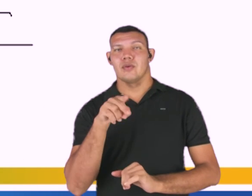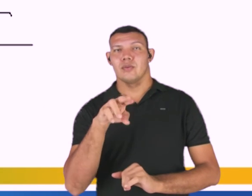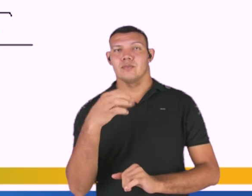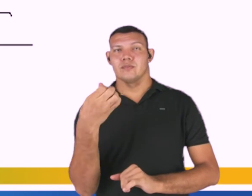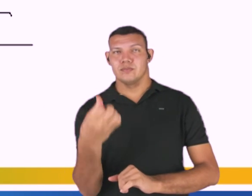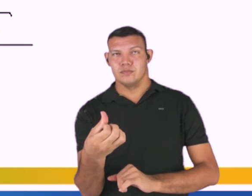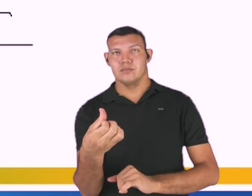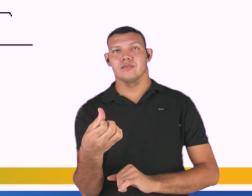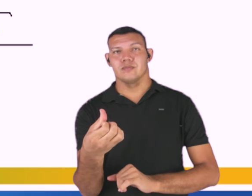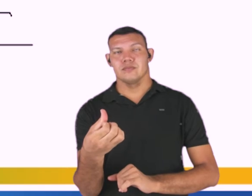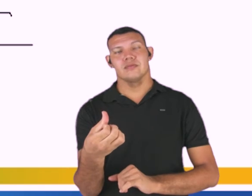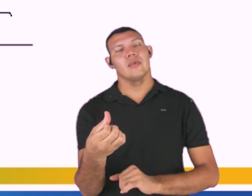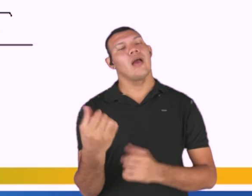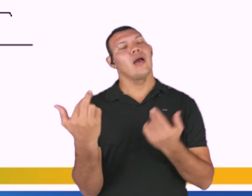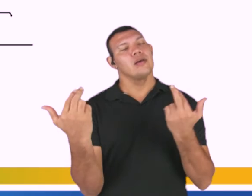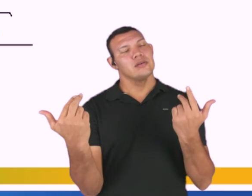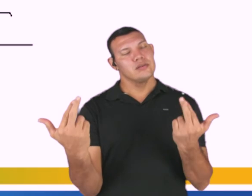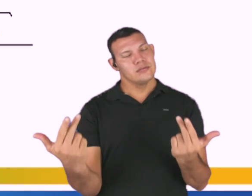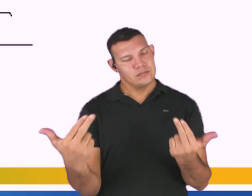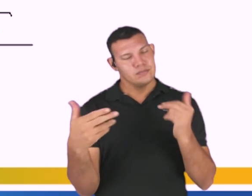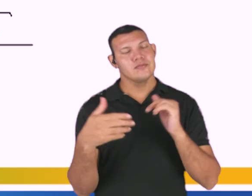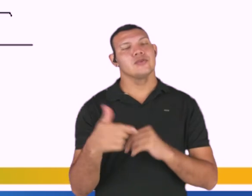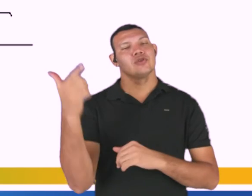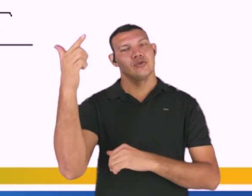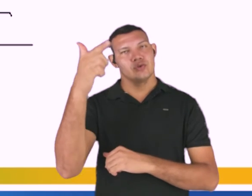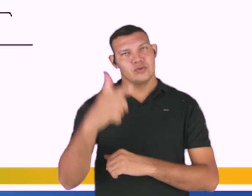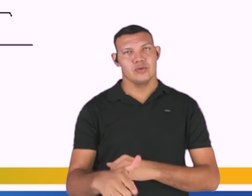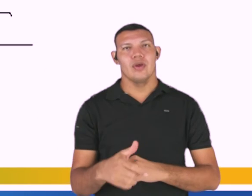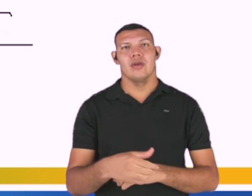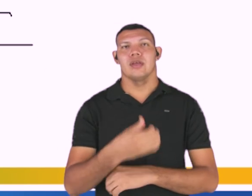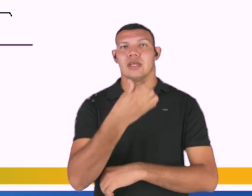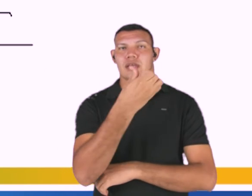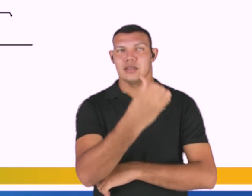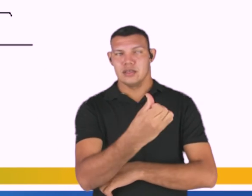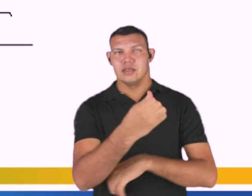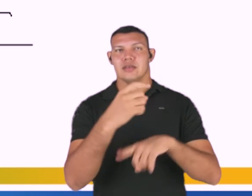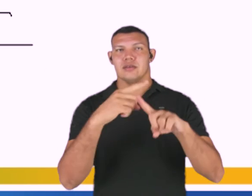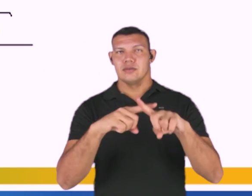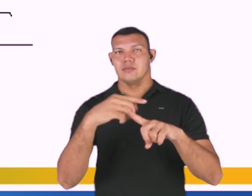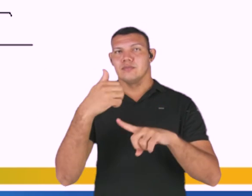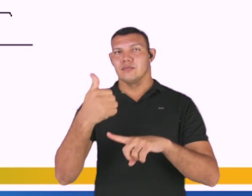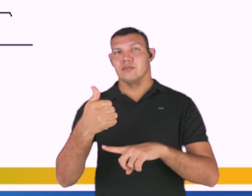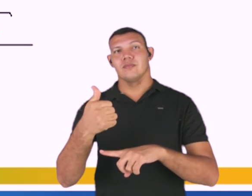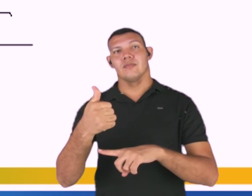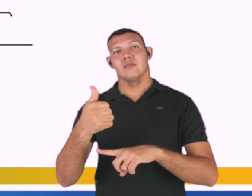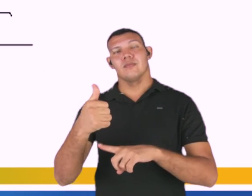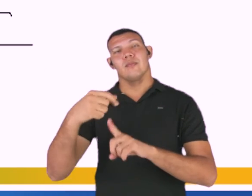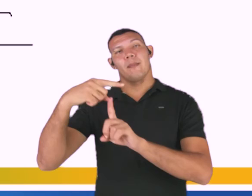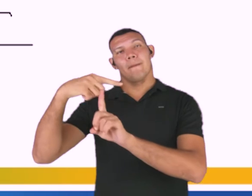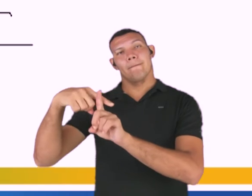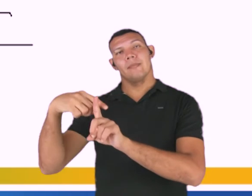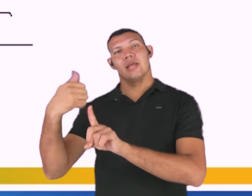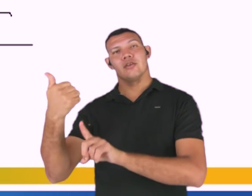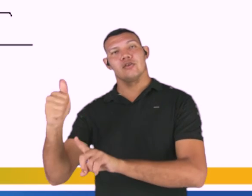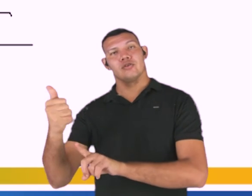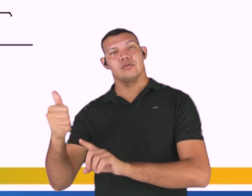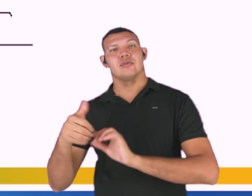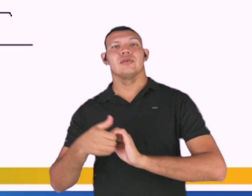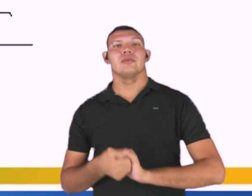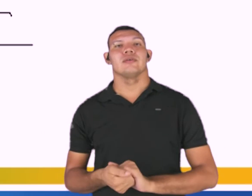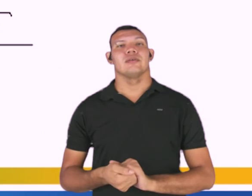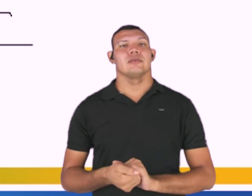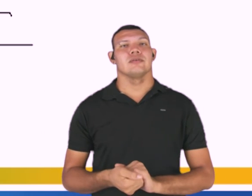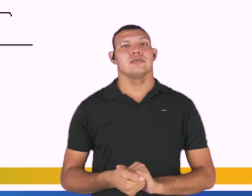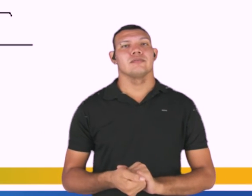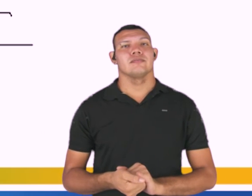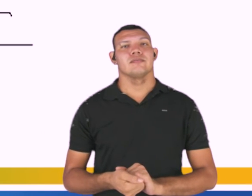6. De igual modo, você vai fazer a operação de 6 vezes 1 e somar com o